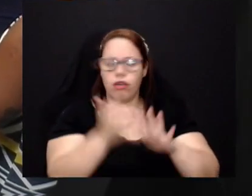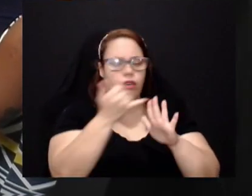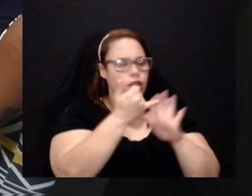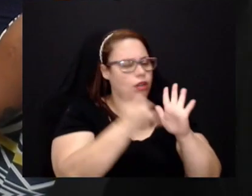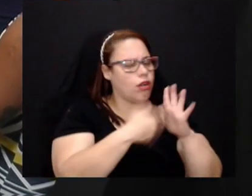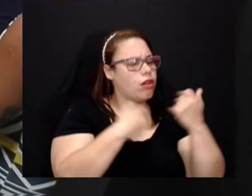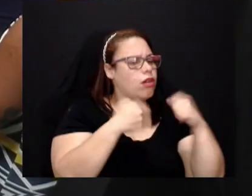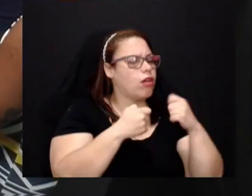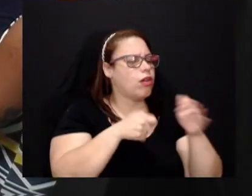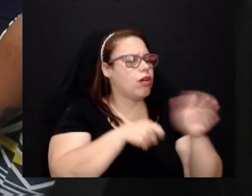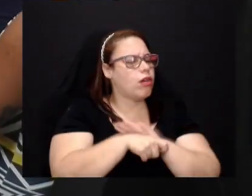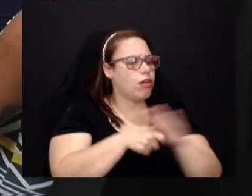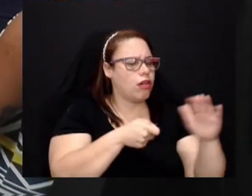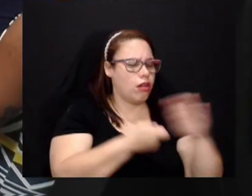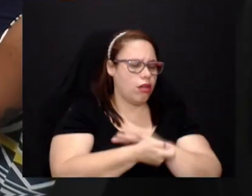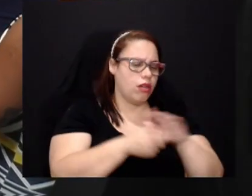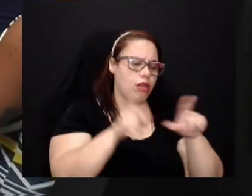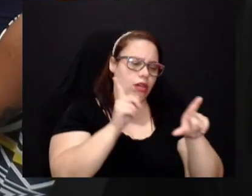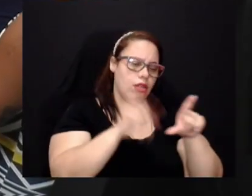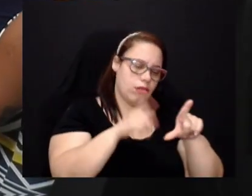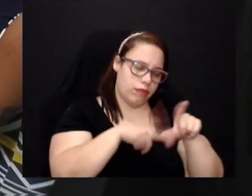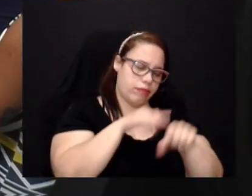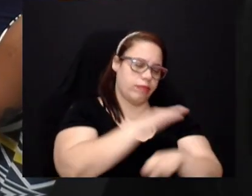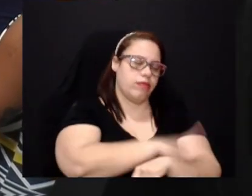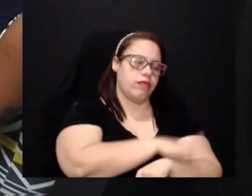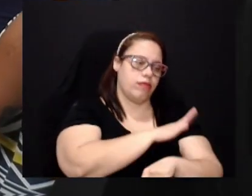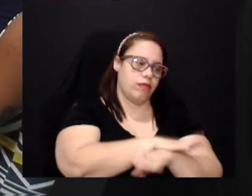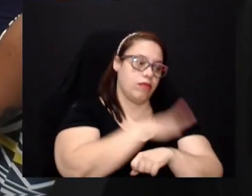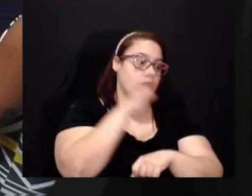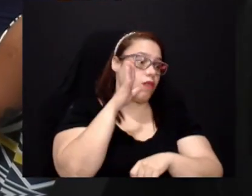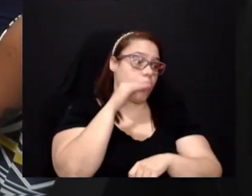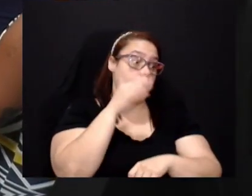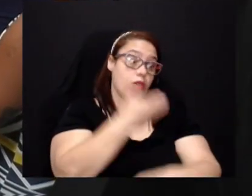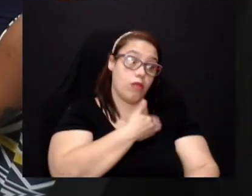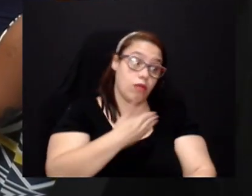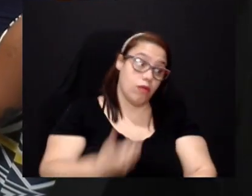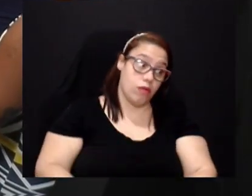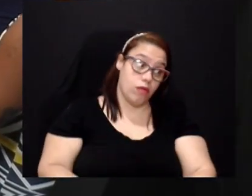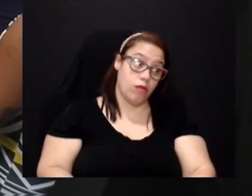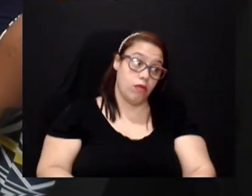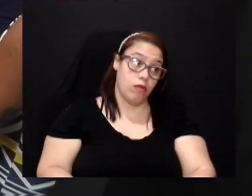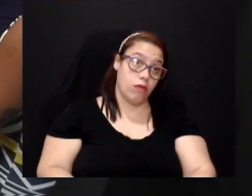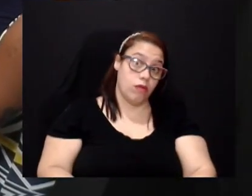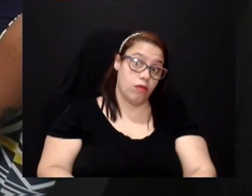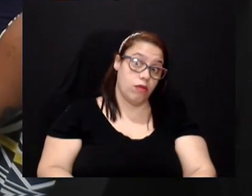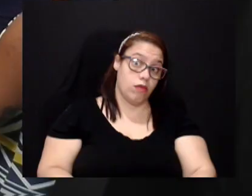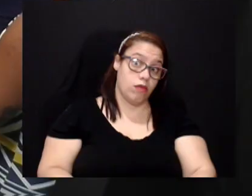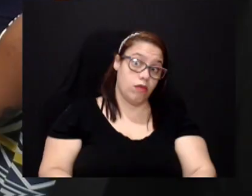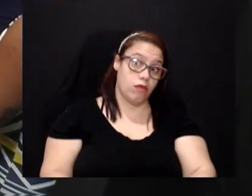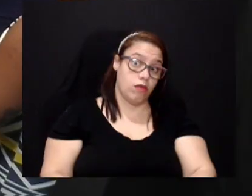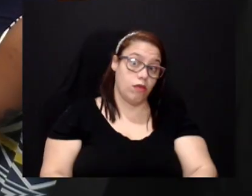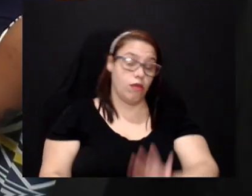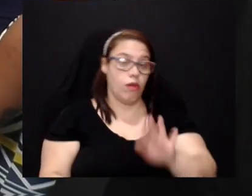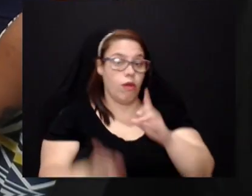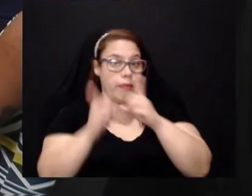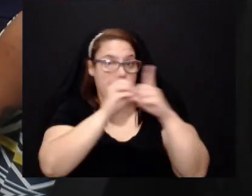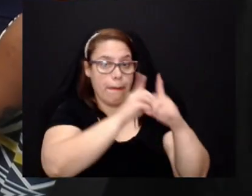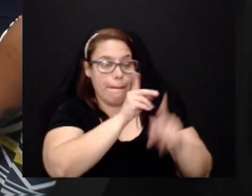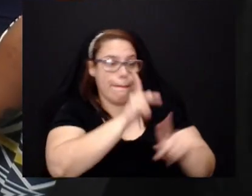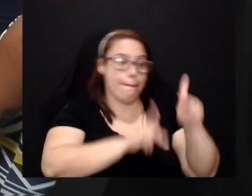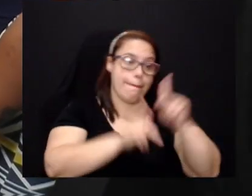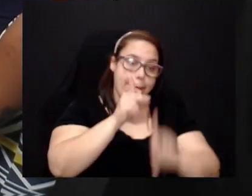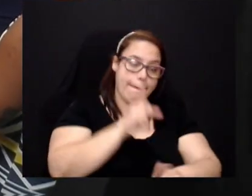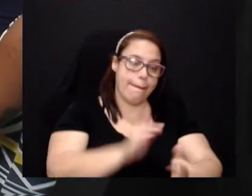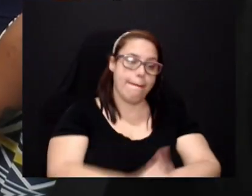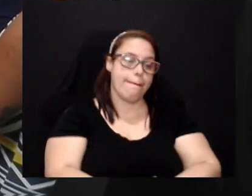investir no letramento racial dos servidores públicos, né, que estão lá na ponta, que estão atendendo a população, né, que